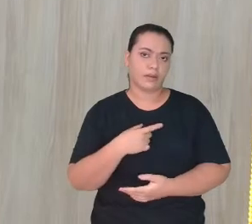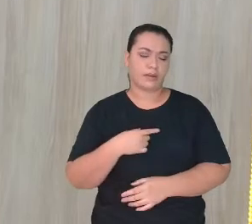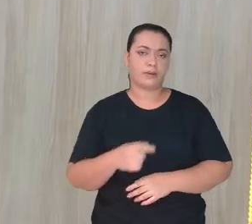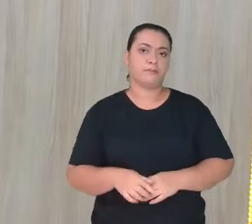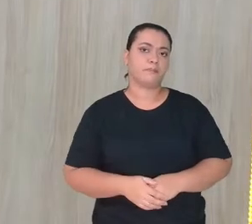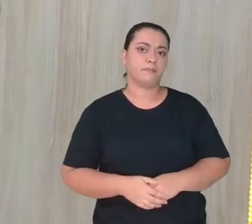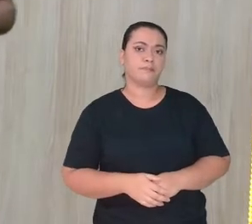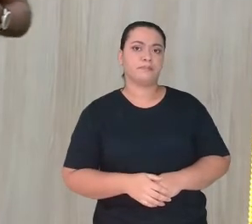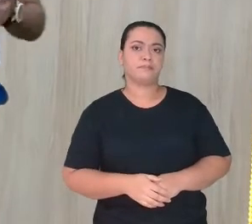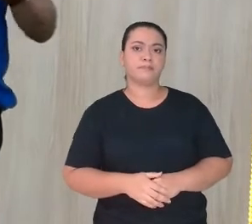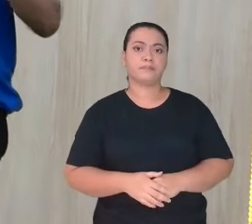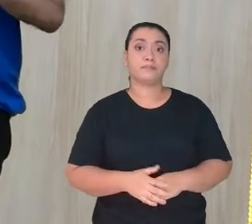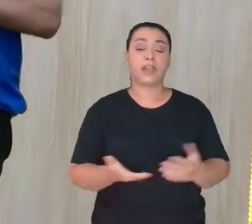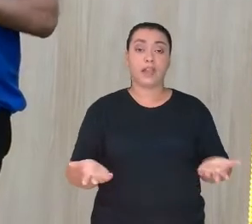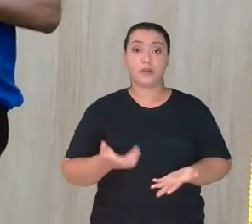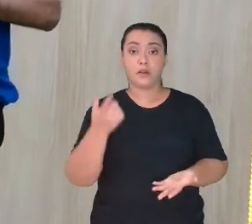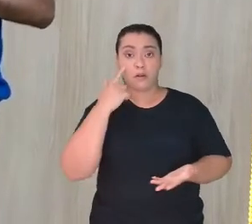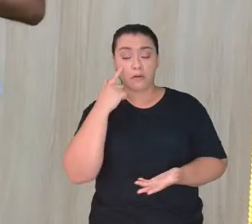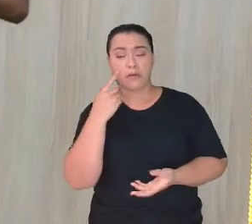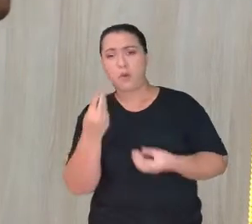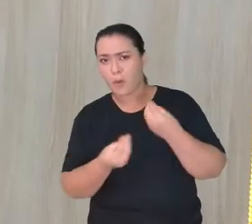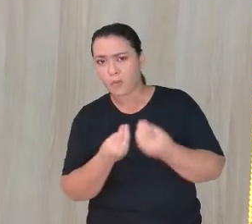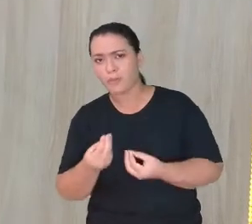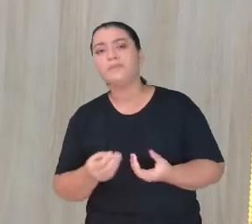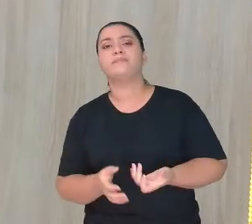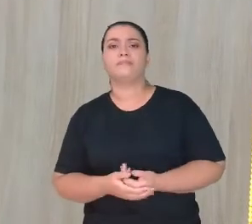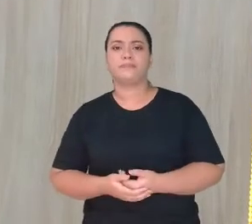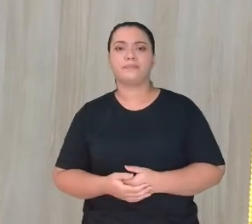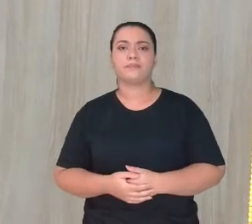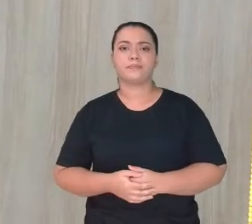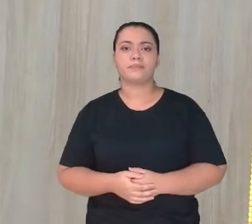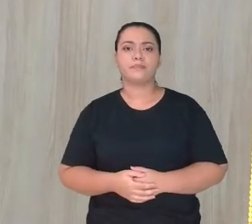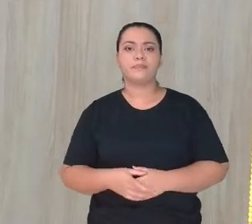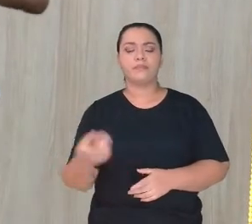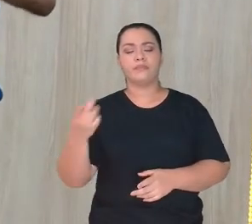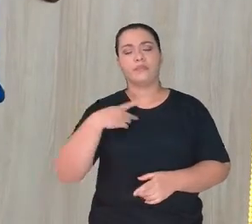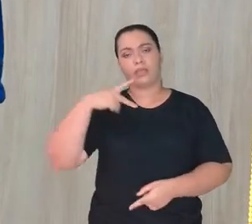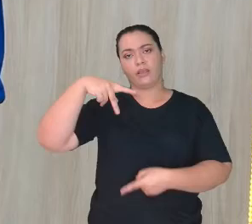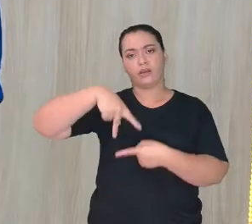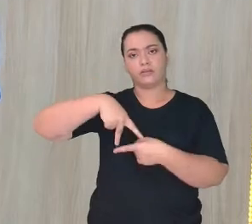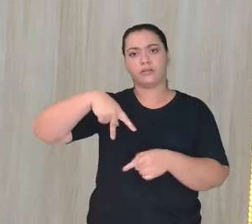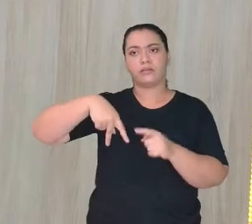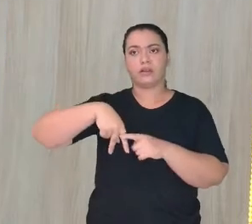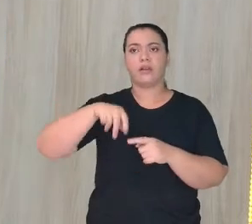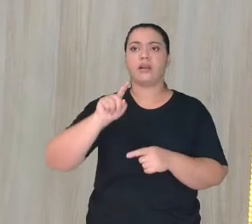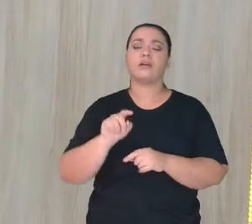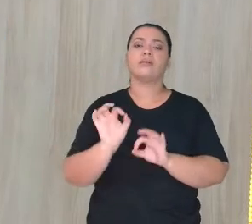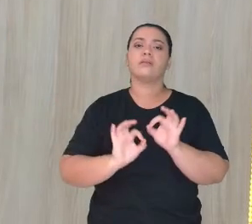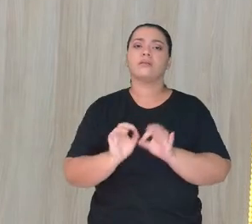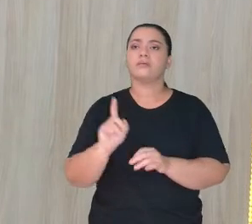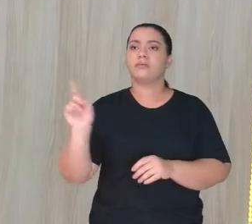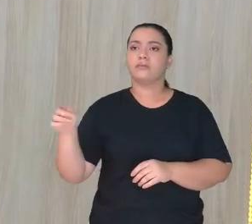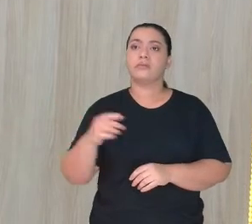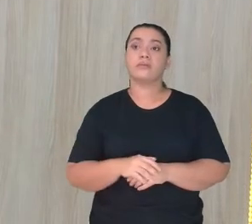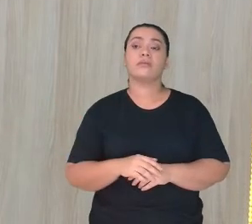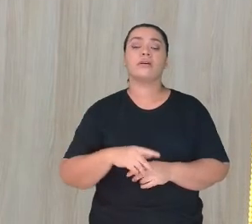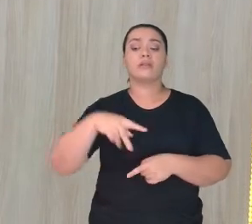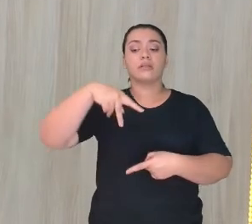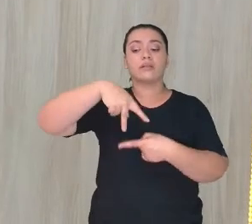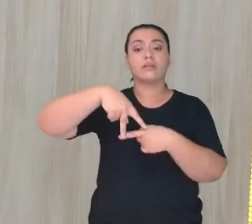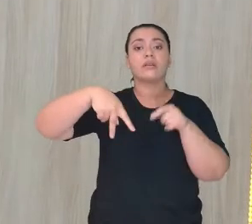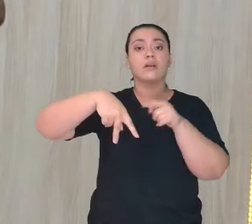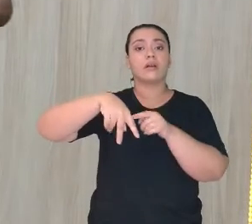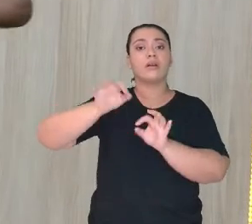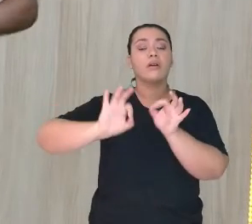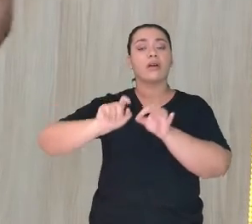necessário para desenvolver. Bora ver aí como é que é. Ó, triângulo, vamos lá. A fórmula é base vezes